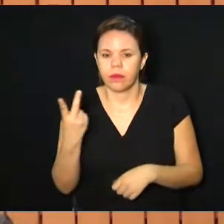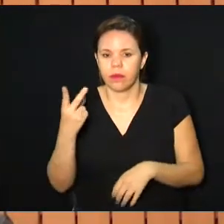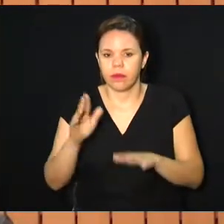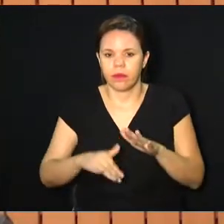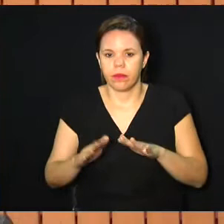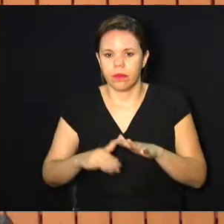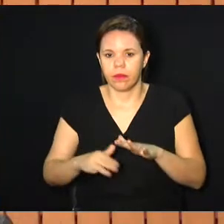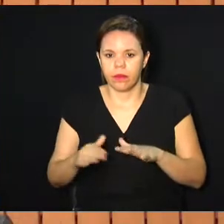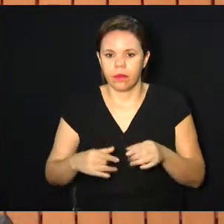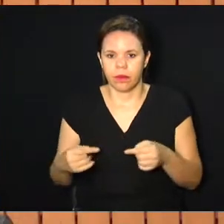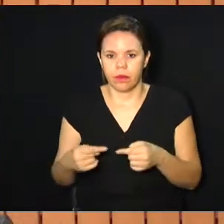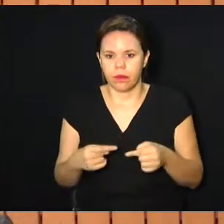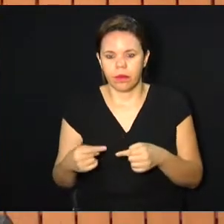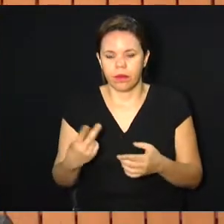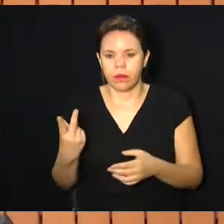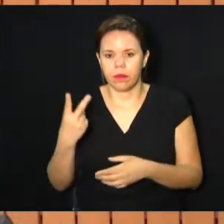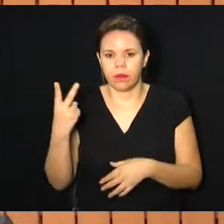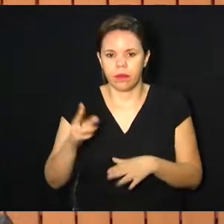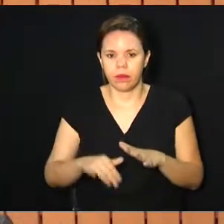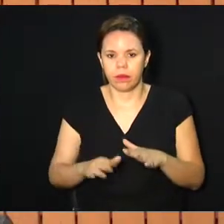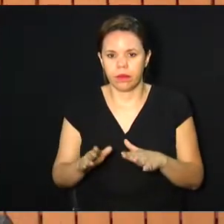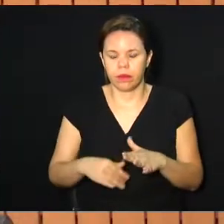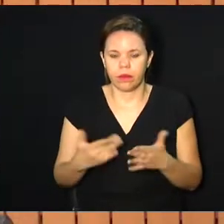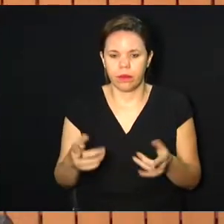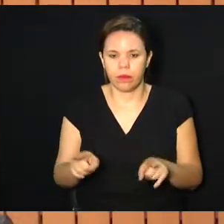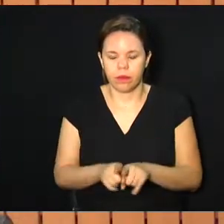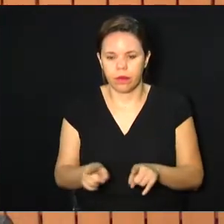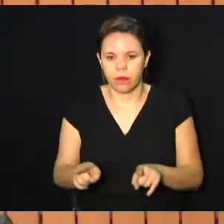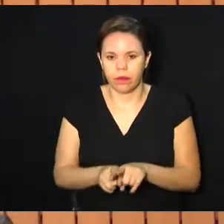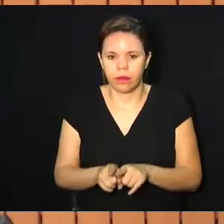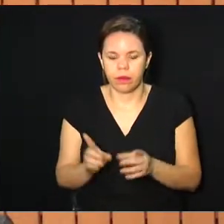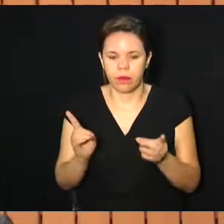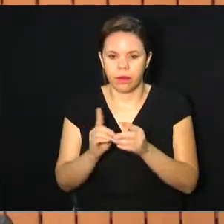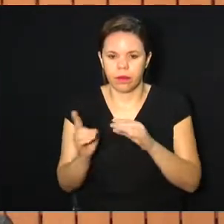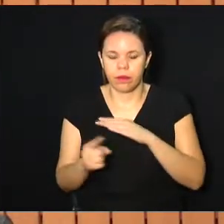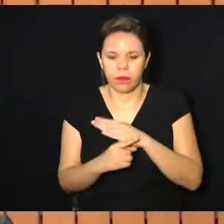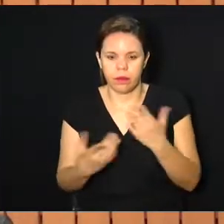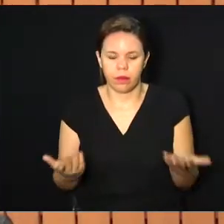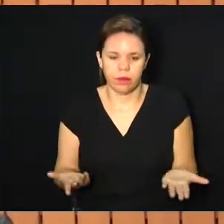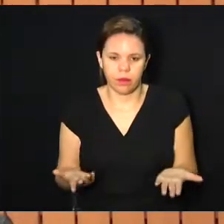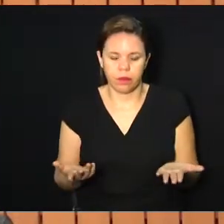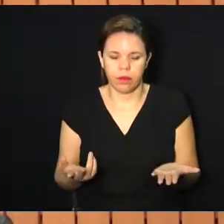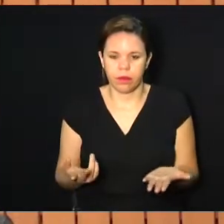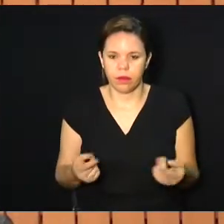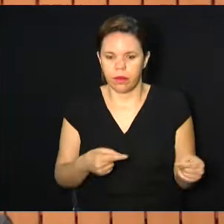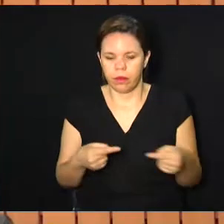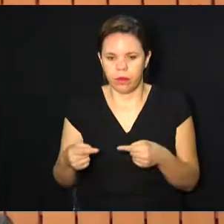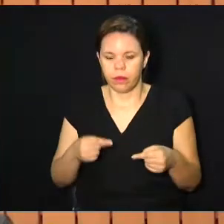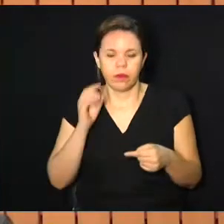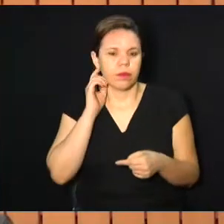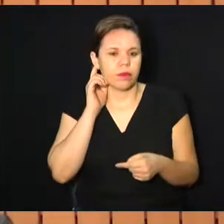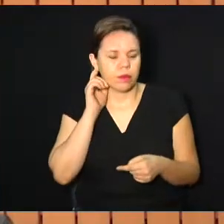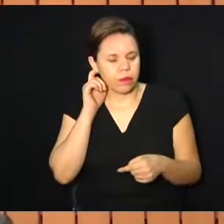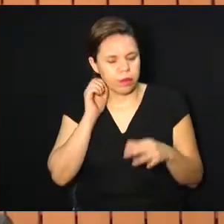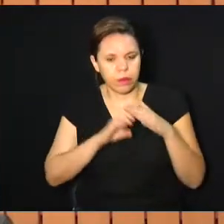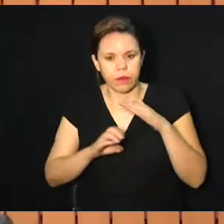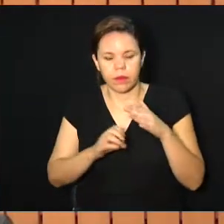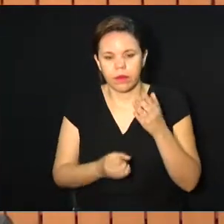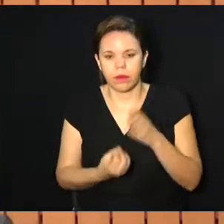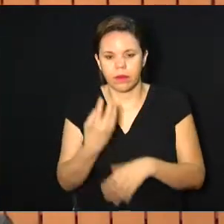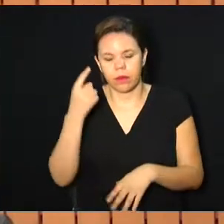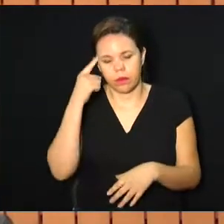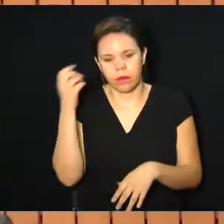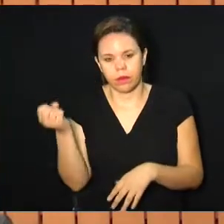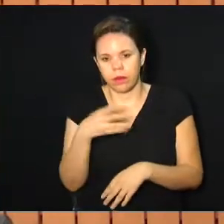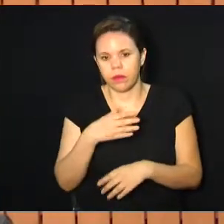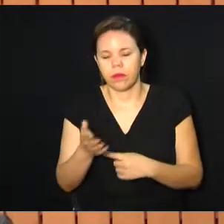baixo, né, disputando um preço mais baixo para reduzir o custo da tarifa também, o custo do serviço. E a competitividade seria importante para gerar ideia, trazer novas